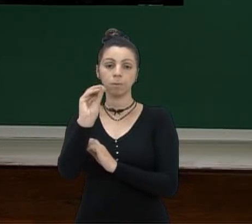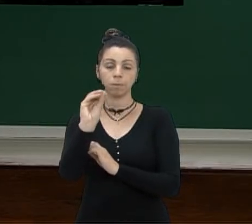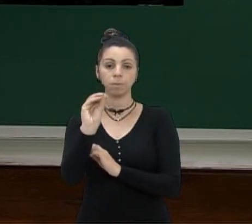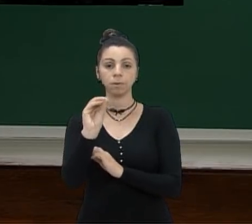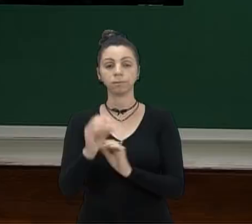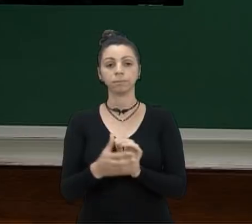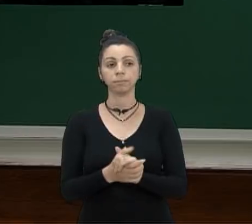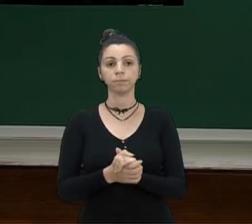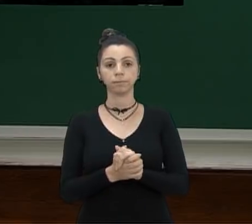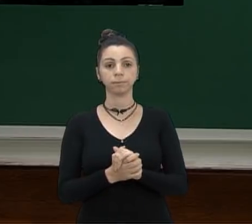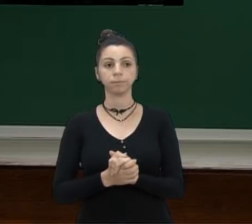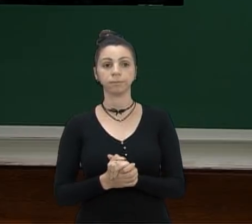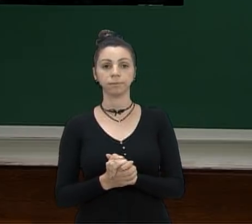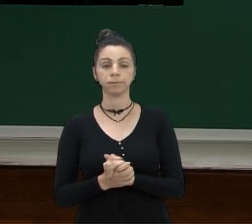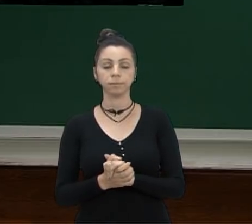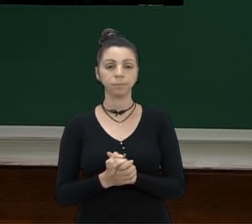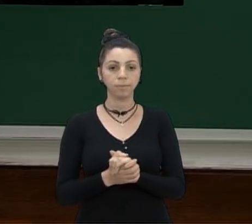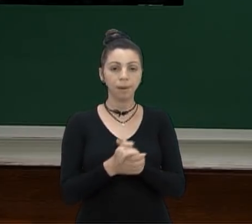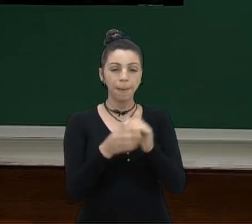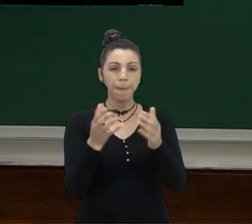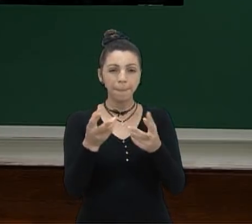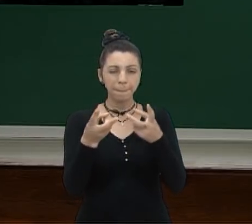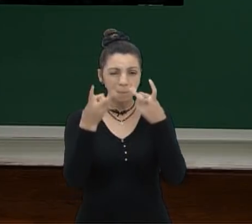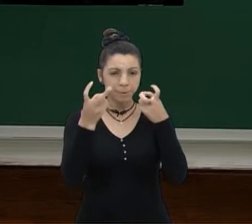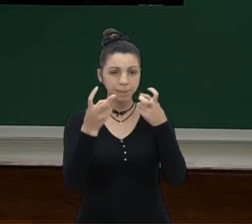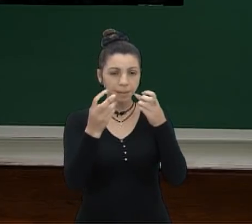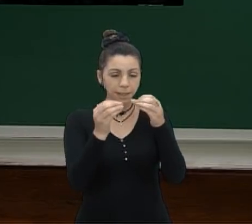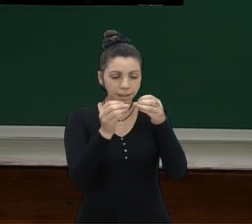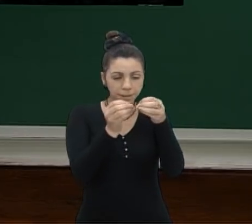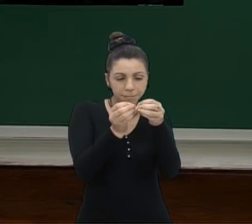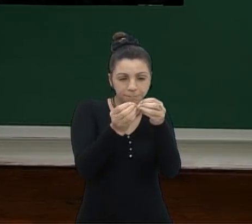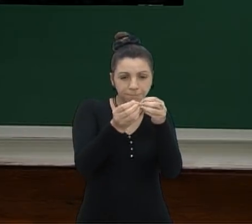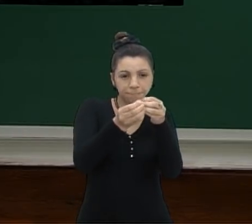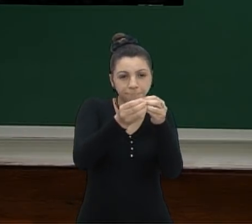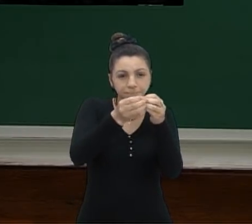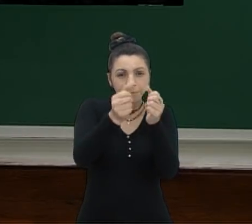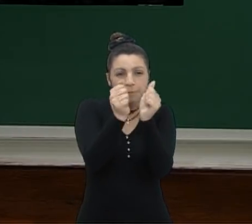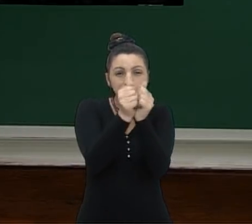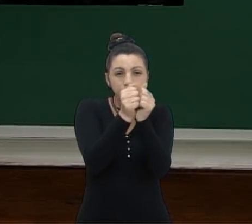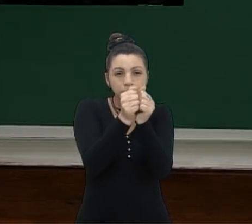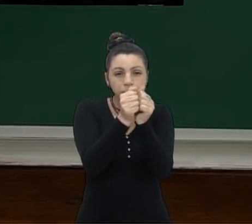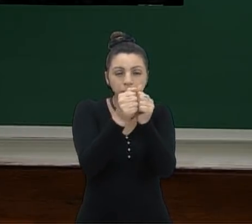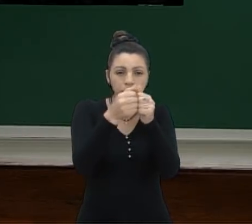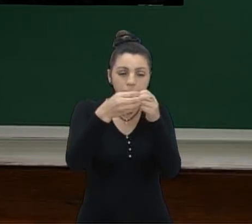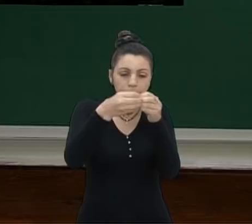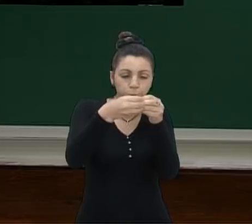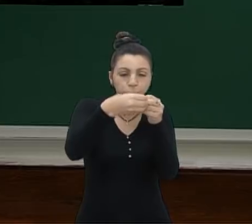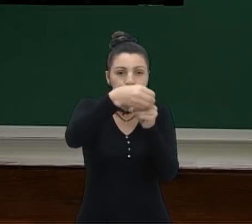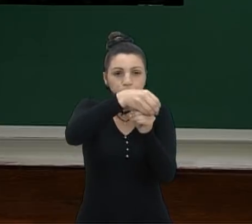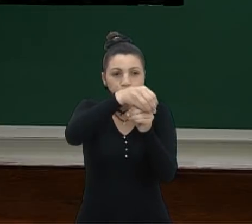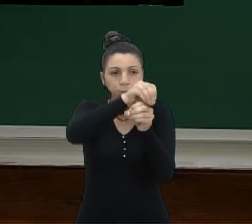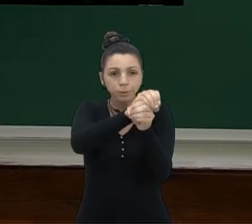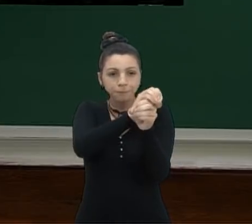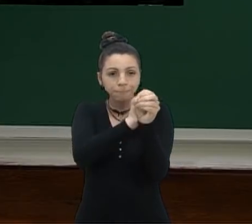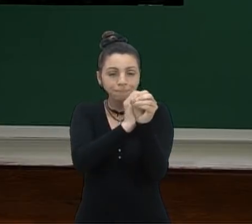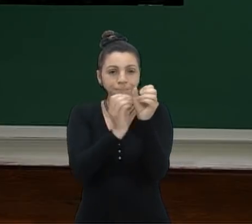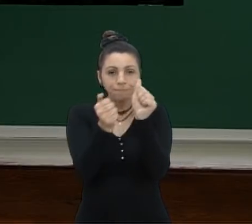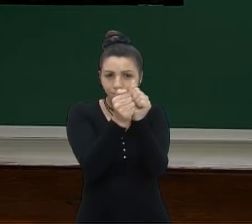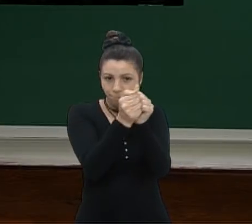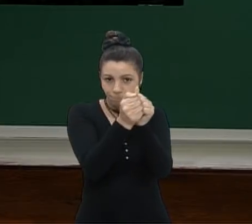sólido. Percebam que elas estão bem próximas, bem unidas, bem grudadas umas às